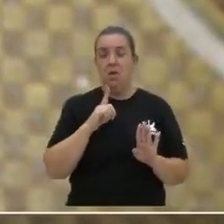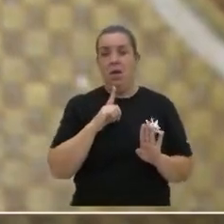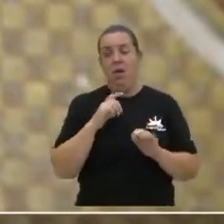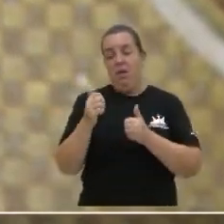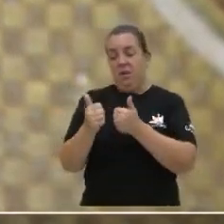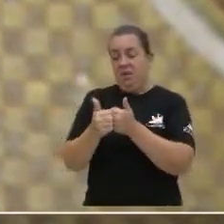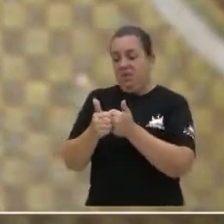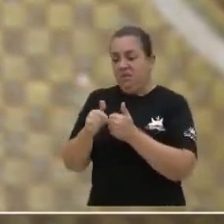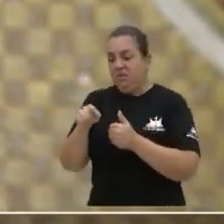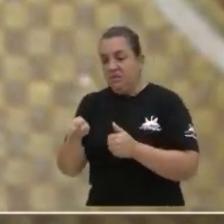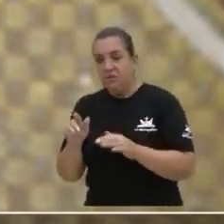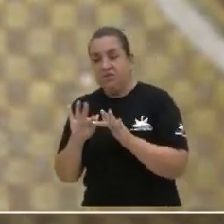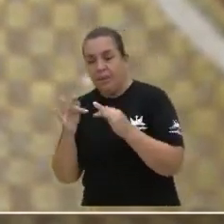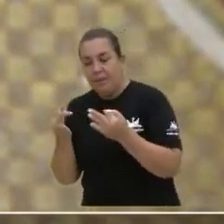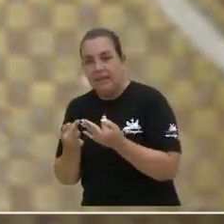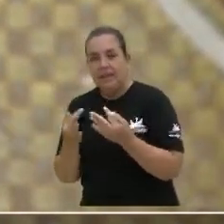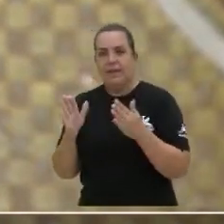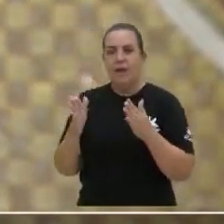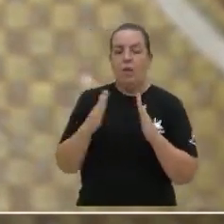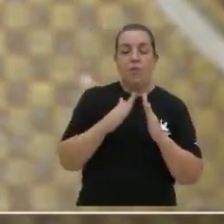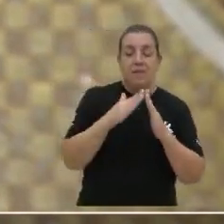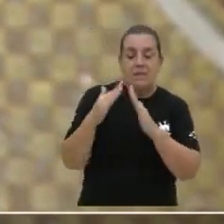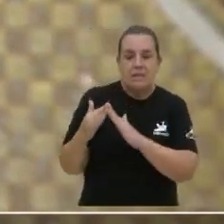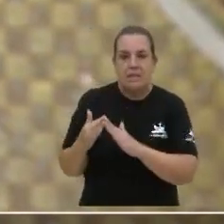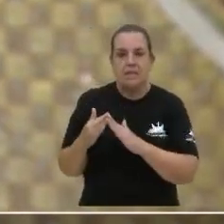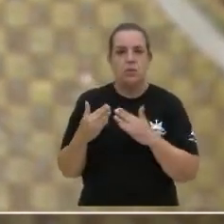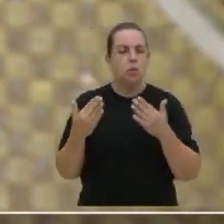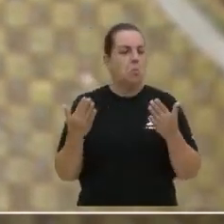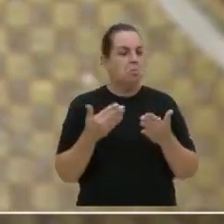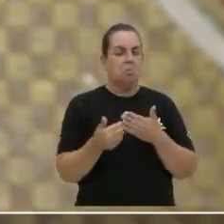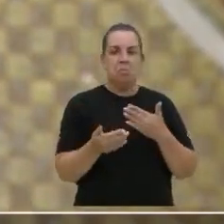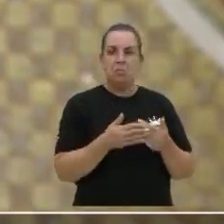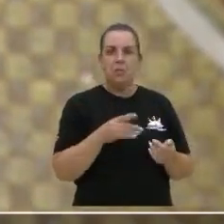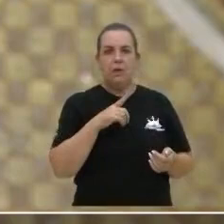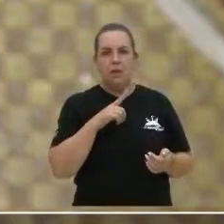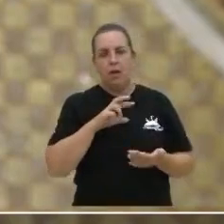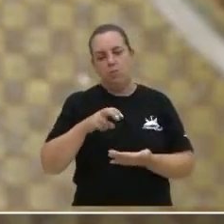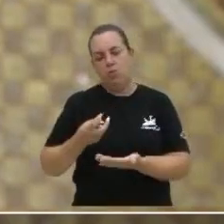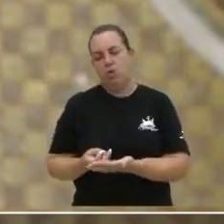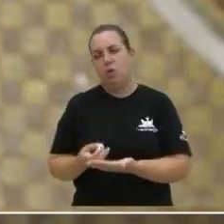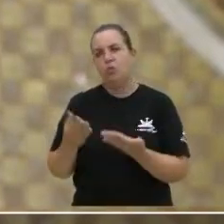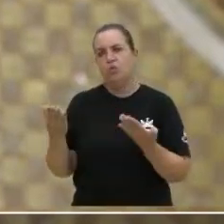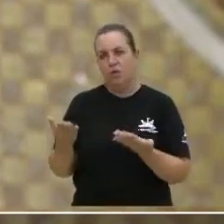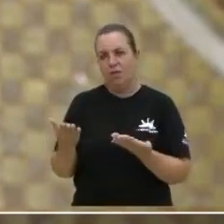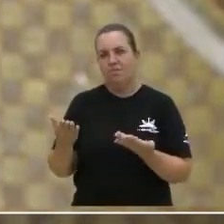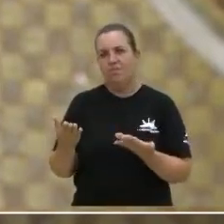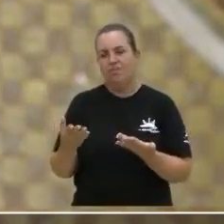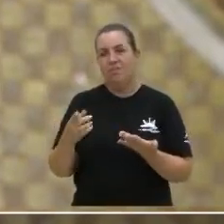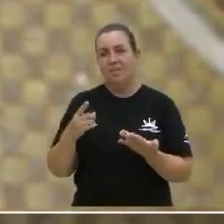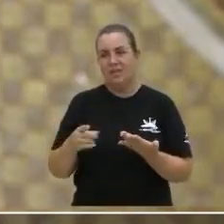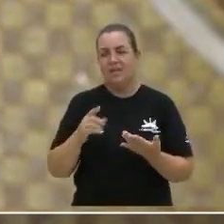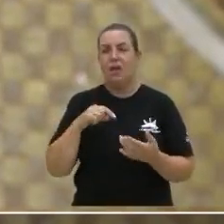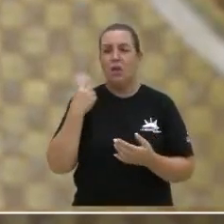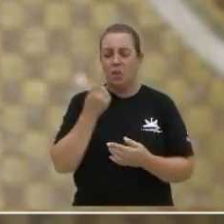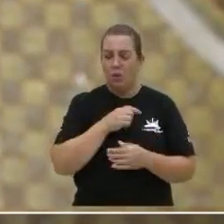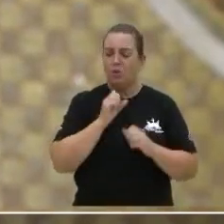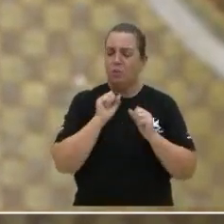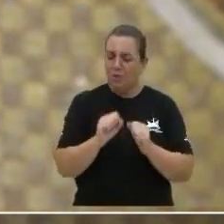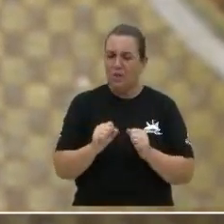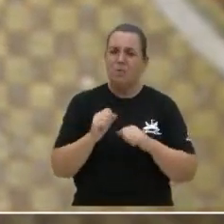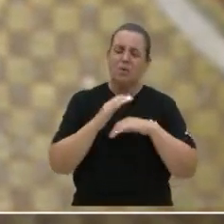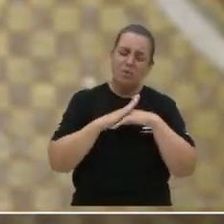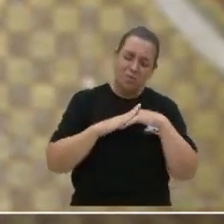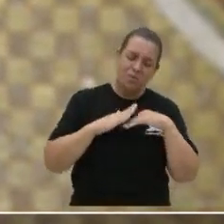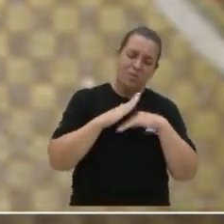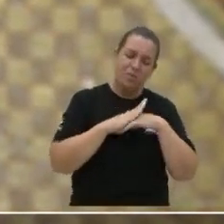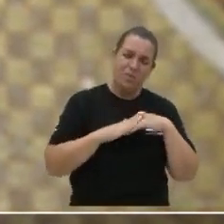si familiar, vizinho, parente que tenha falecido, se podemos nos